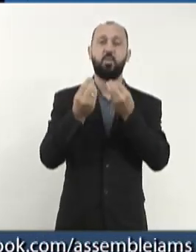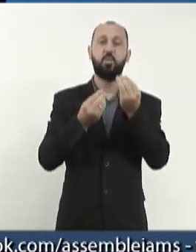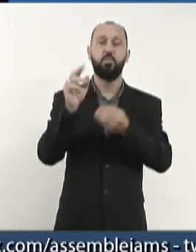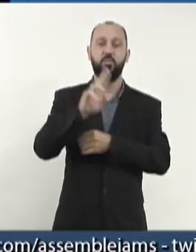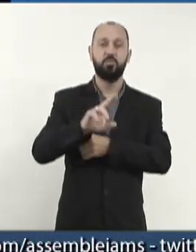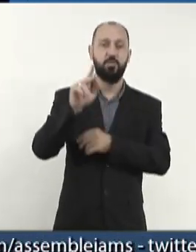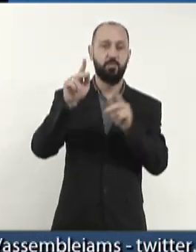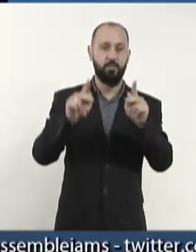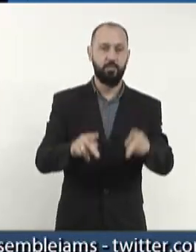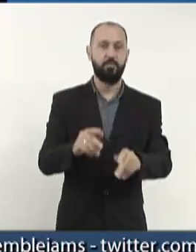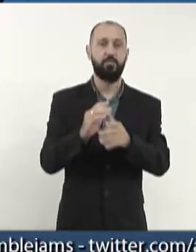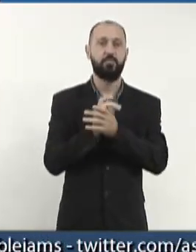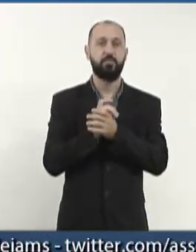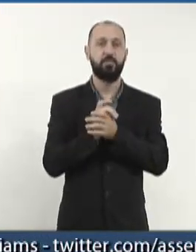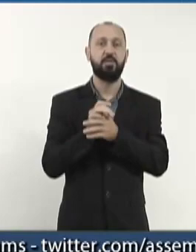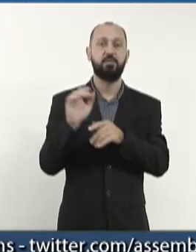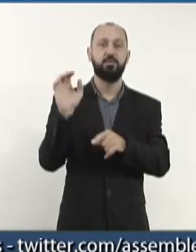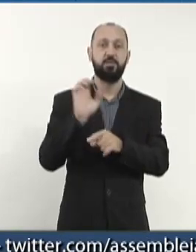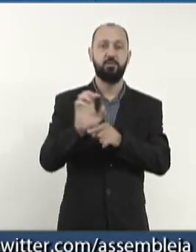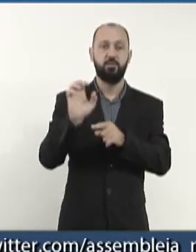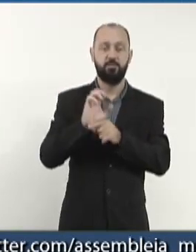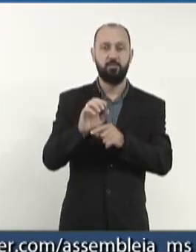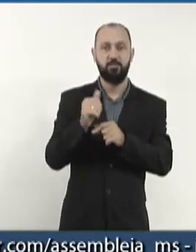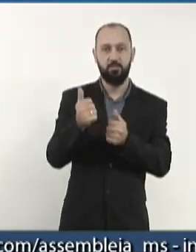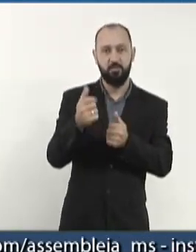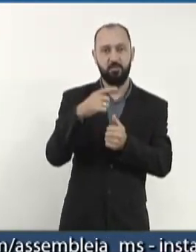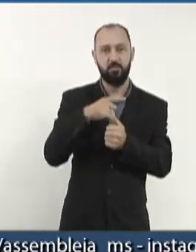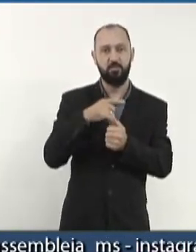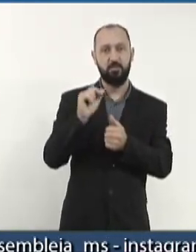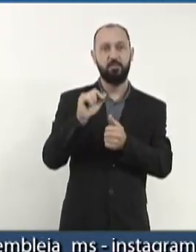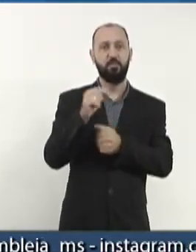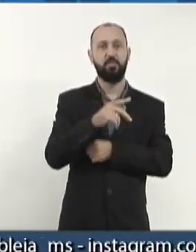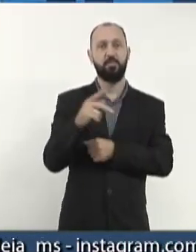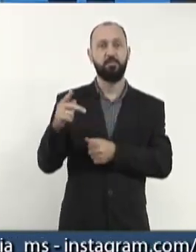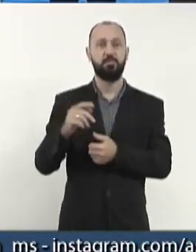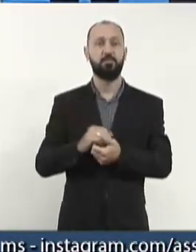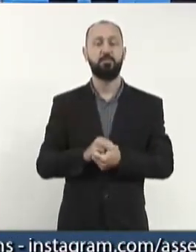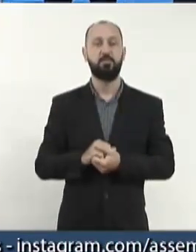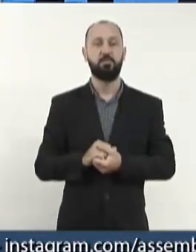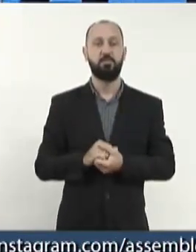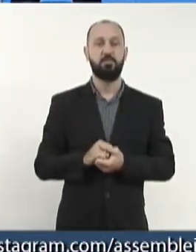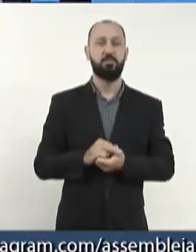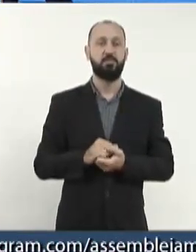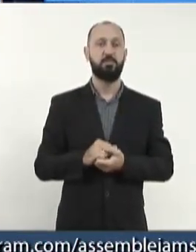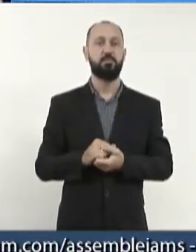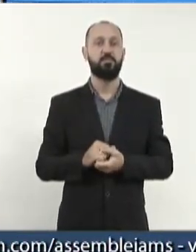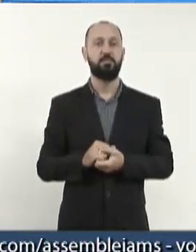utilidade pública estadual. Era o que tinha, senhor presidente. Jean-Paul.